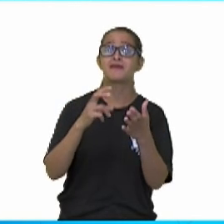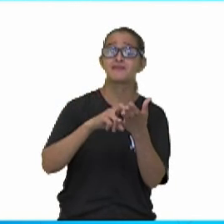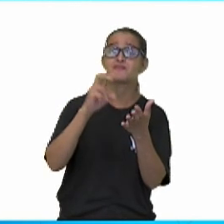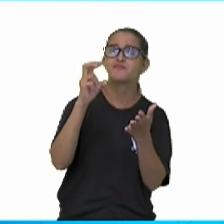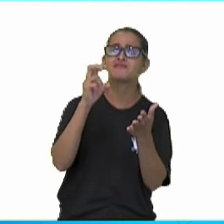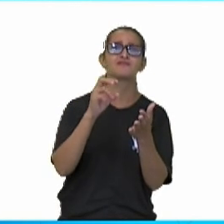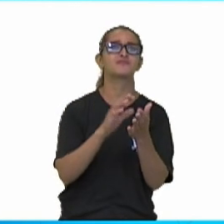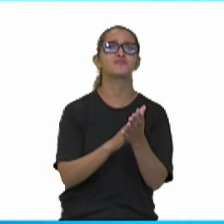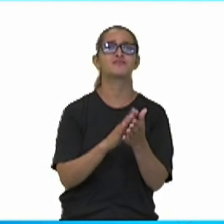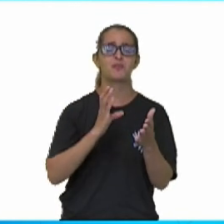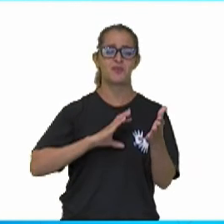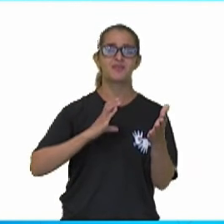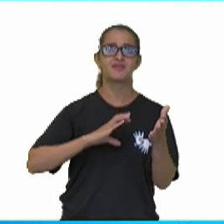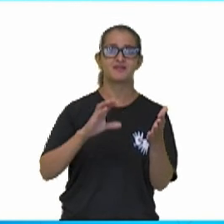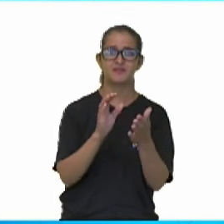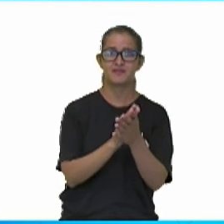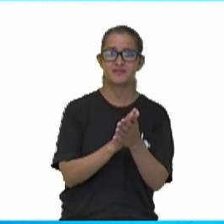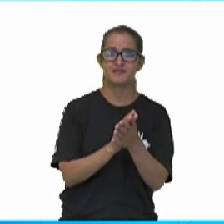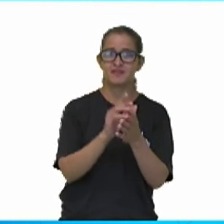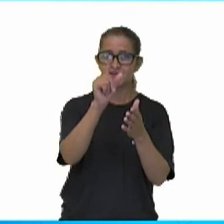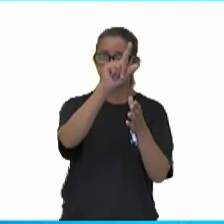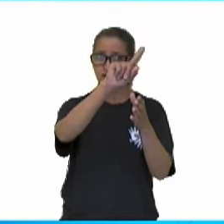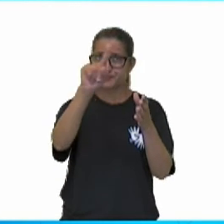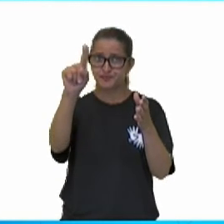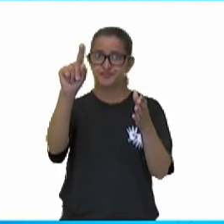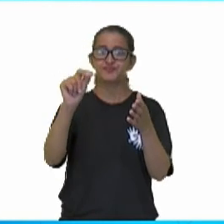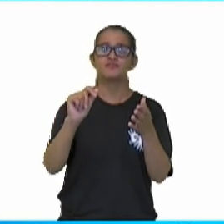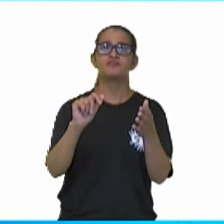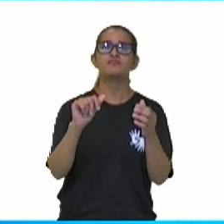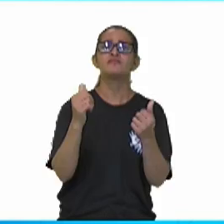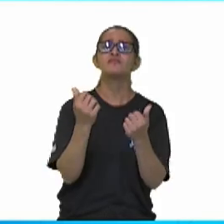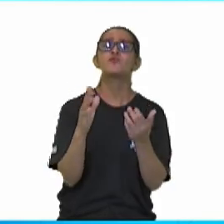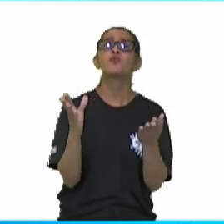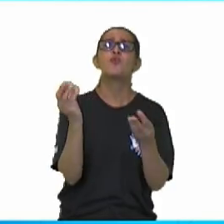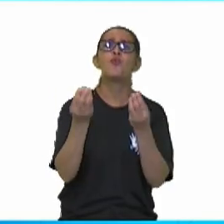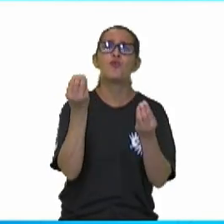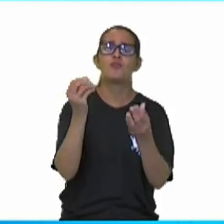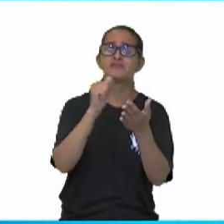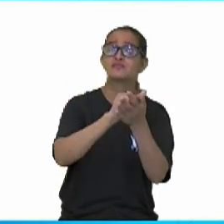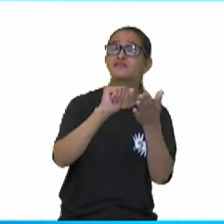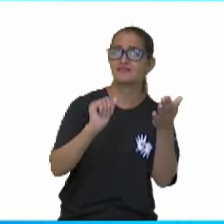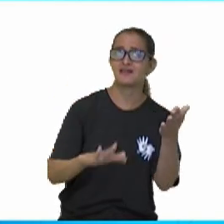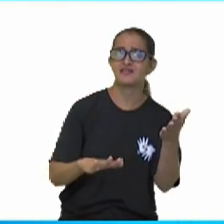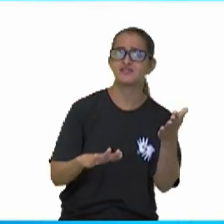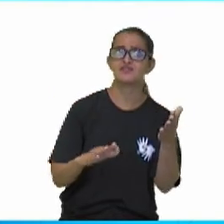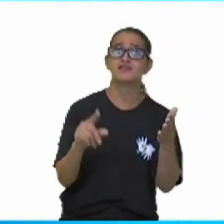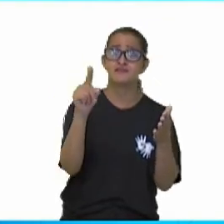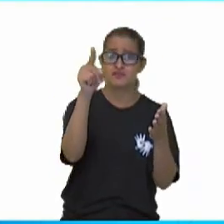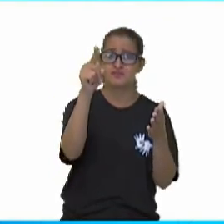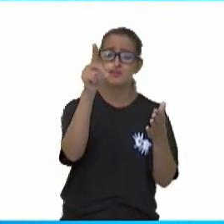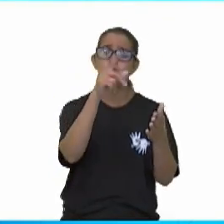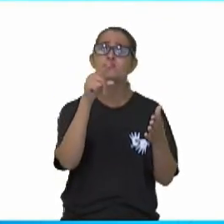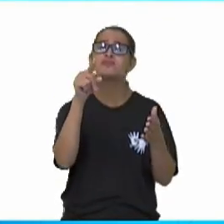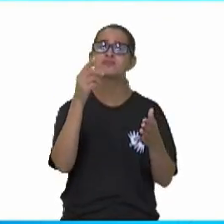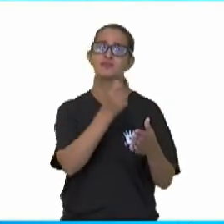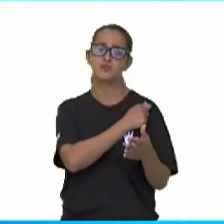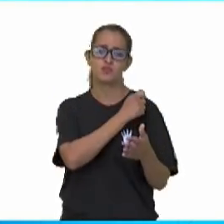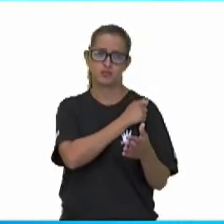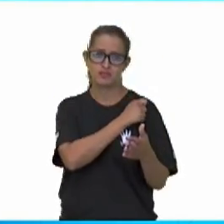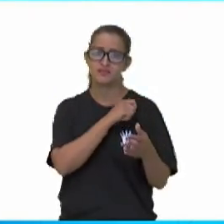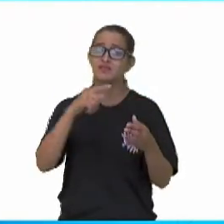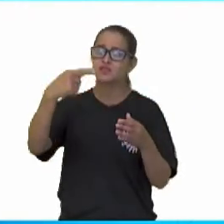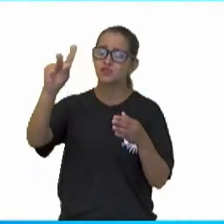Bem, pessoal, proposta de atividade. Crie você também um rap para demonstrar esse seu momento de estudo na plataforma